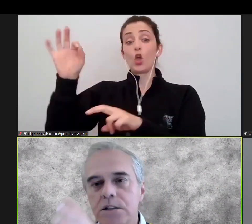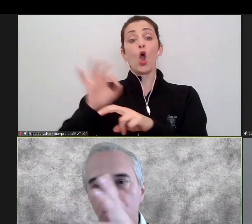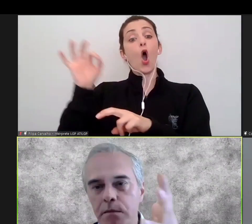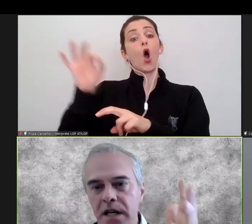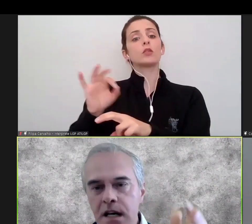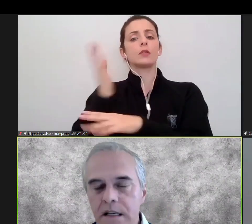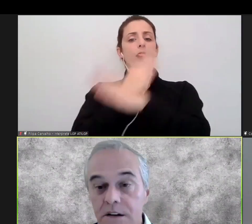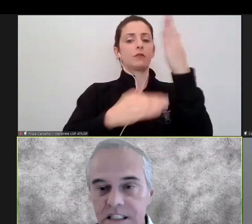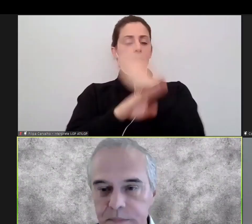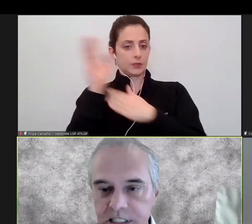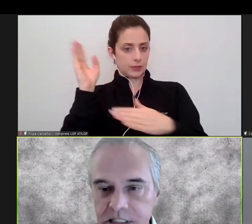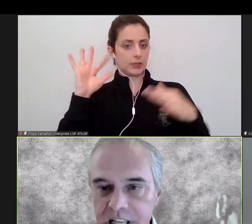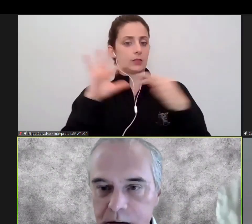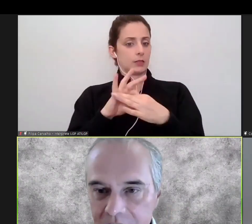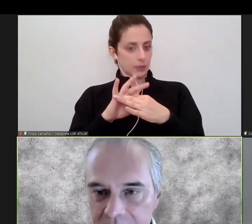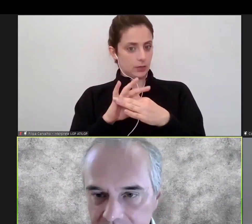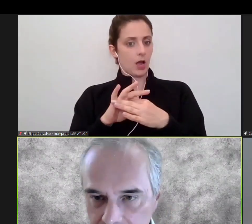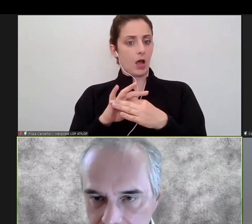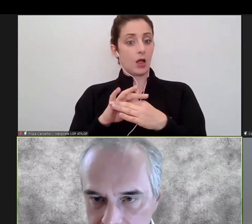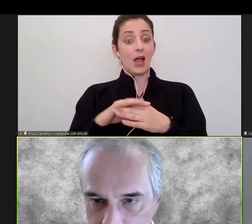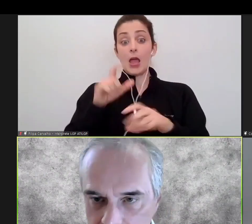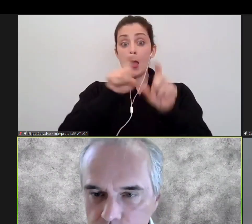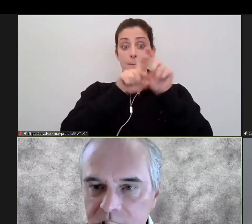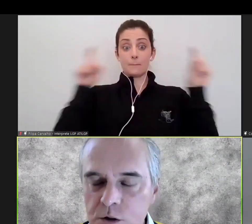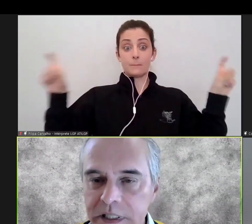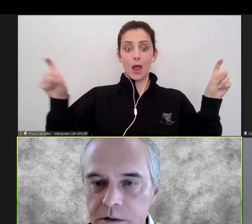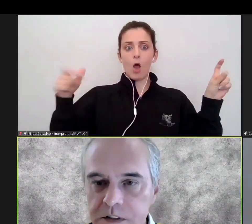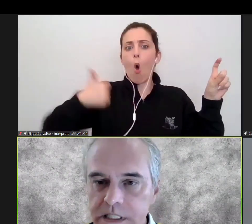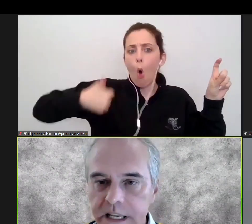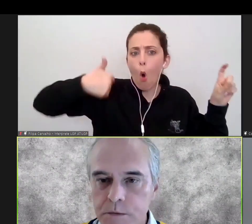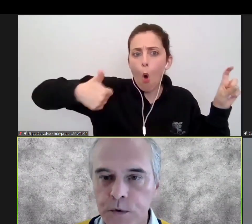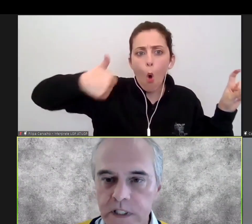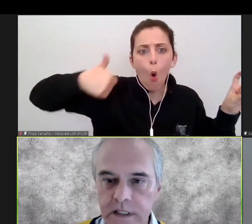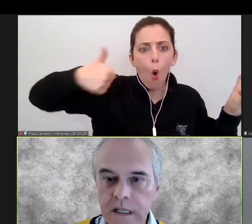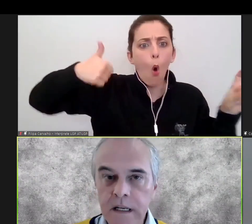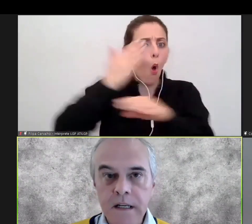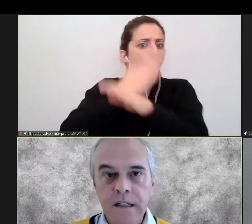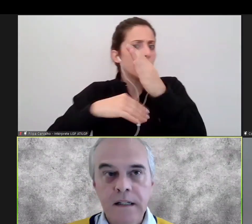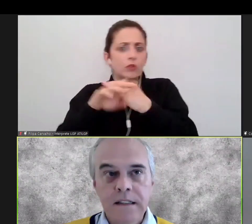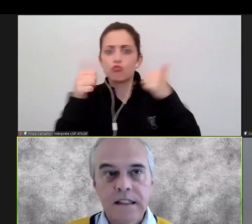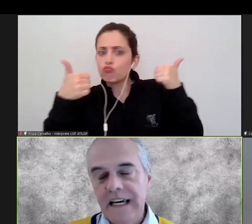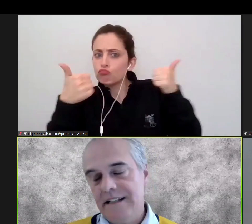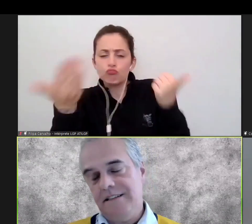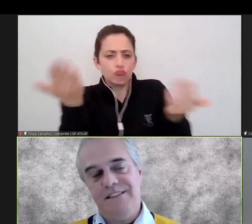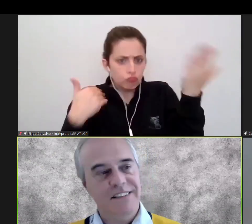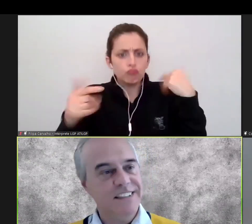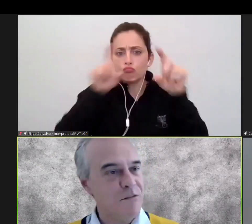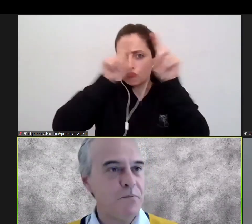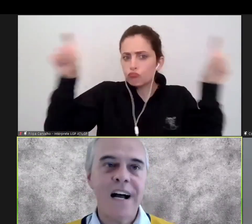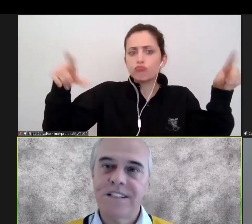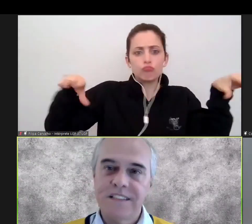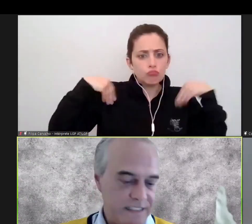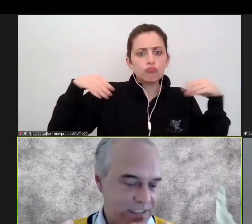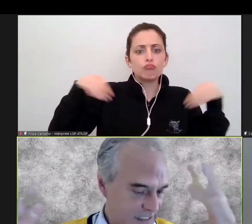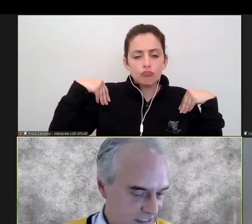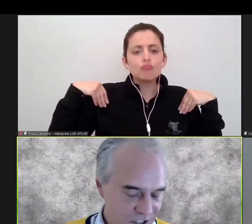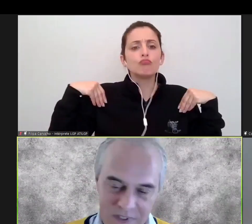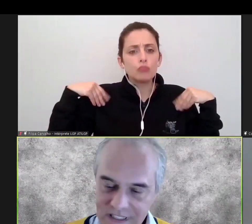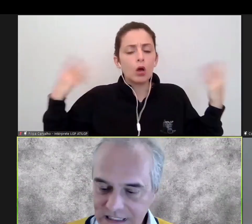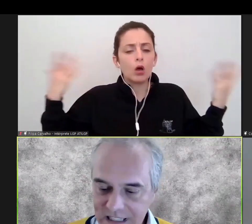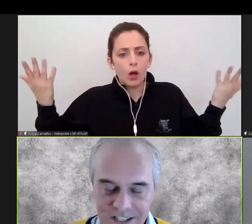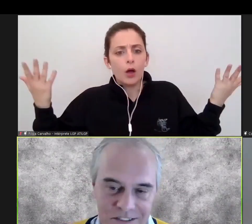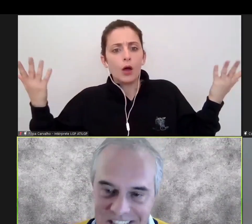debate enorme. Então, as empresas amaram as cotas para deficiente. Por quê? Cara, isso é parte até